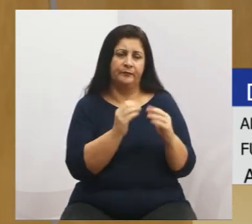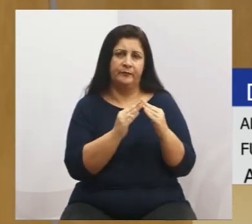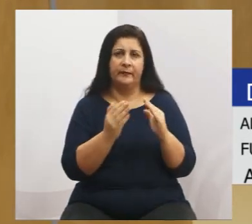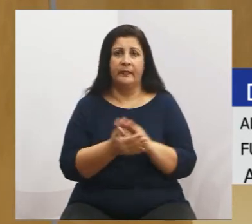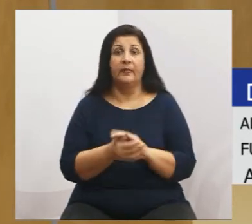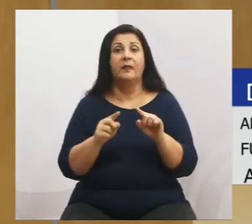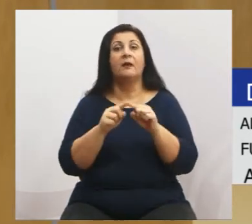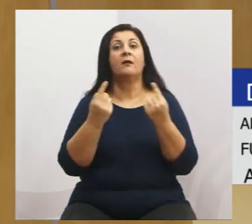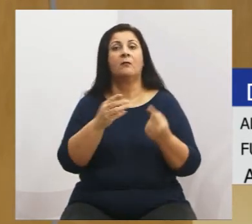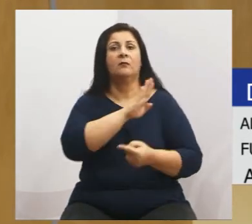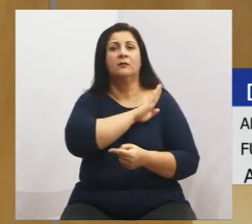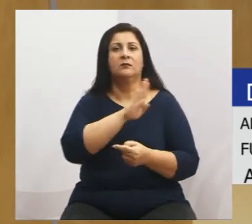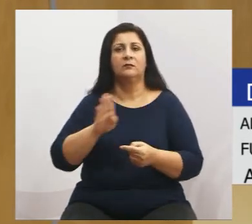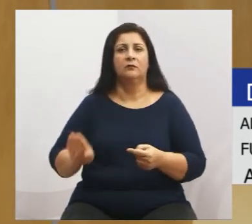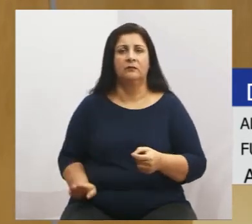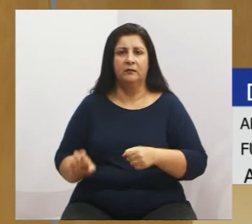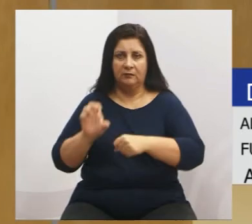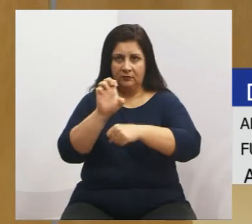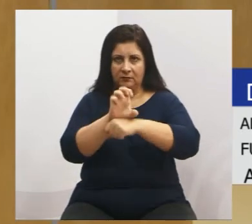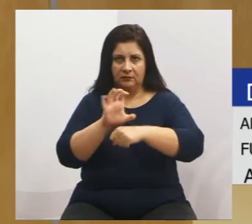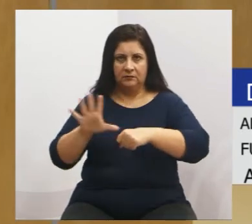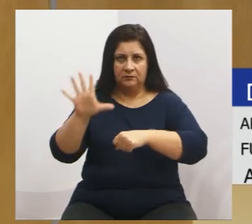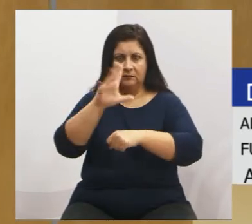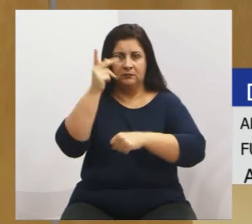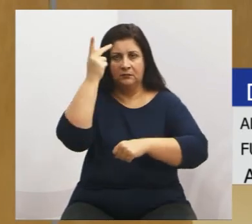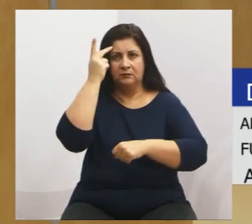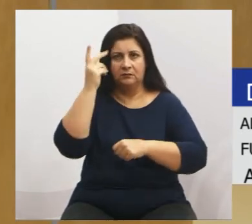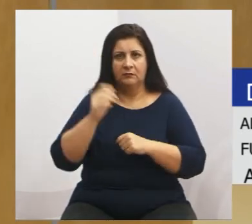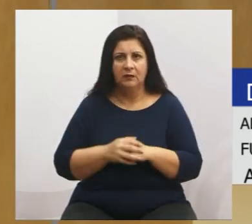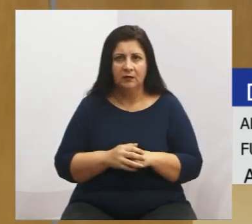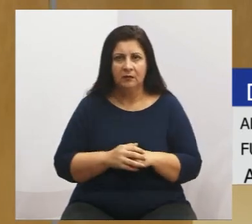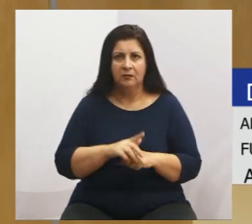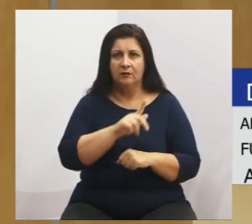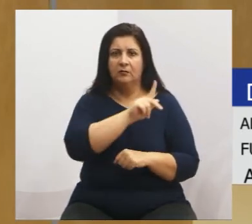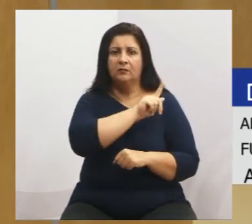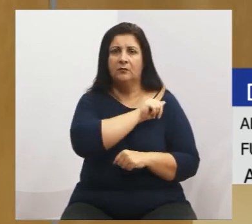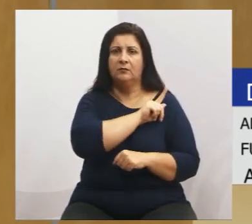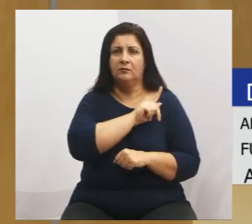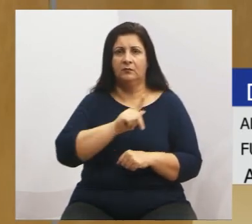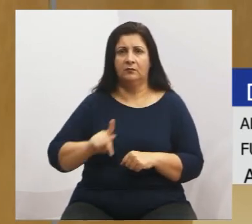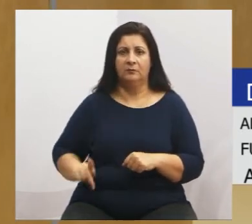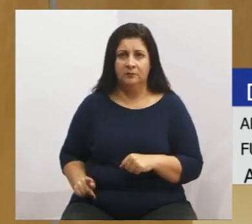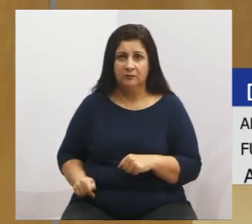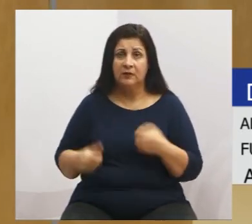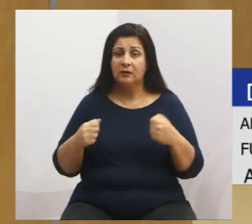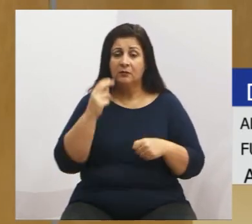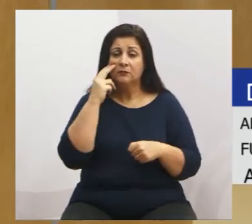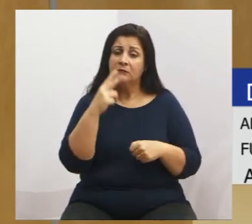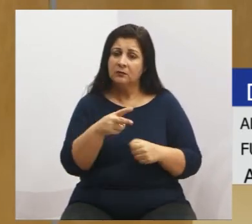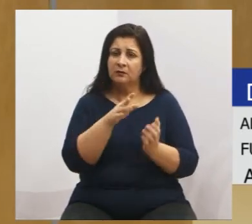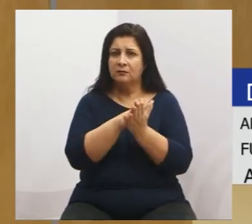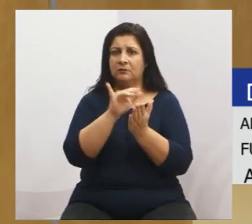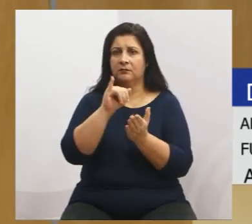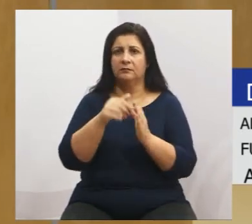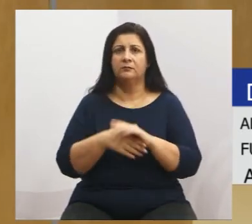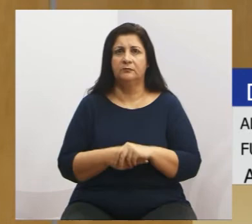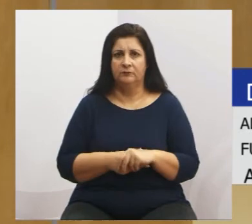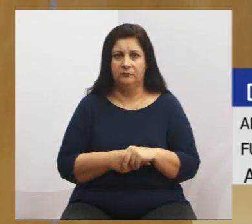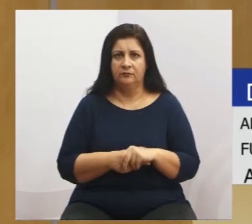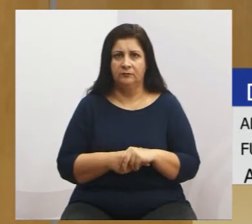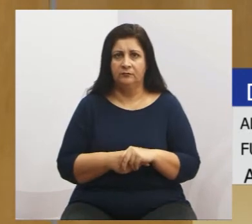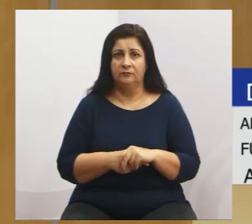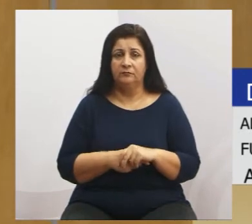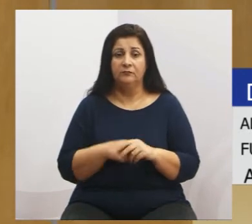o governo do estado de São Paulo, o presidente da República, tem que olhar mais para a cidade de Jacareí em